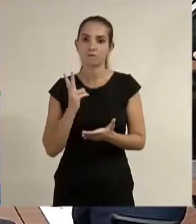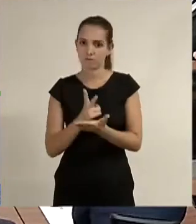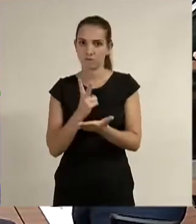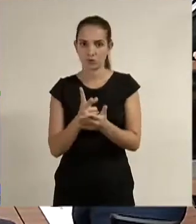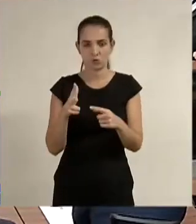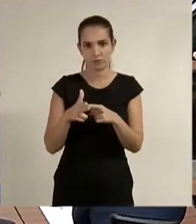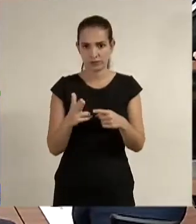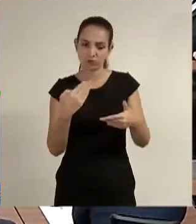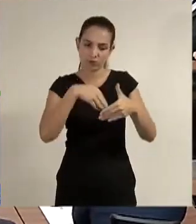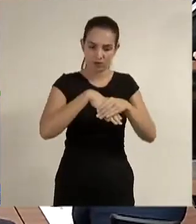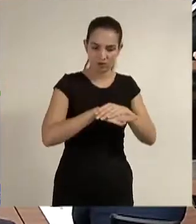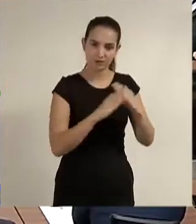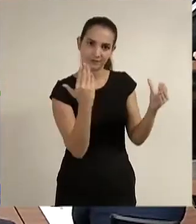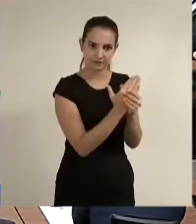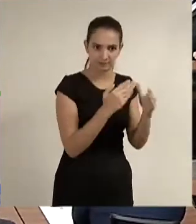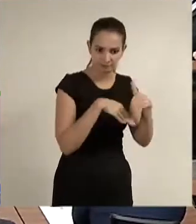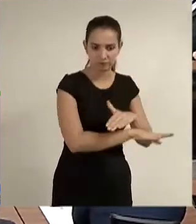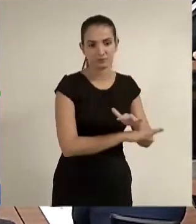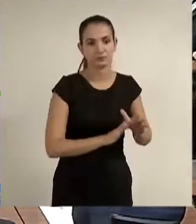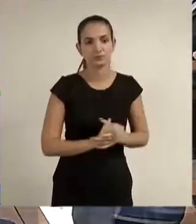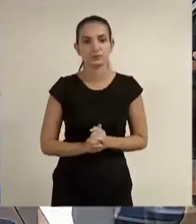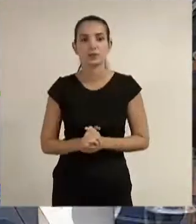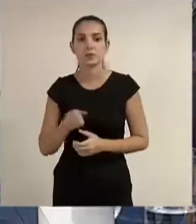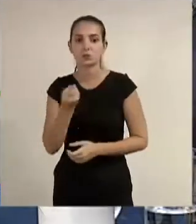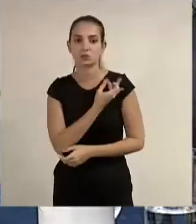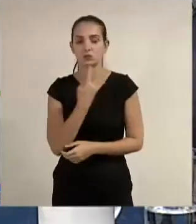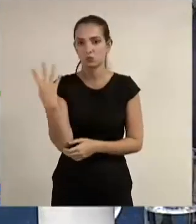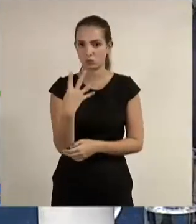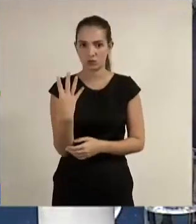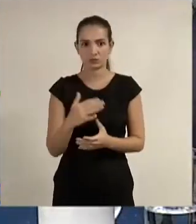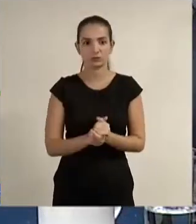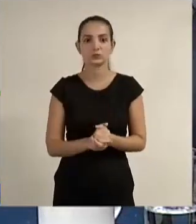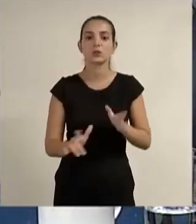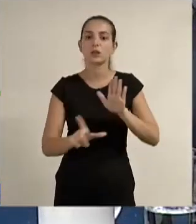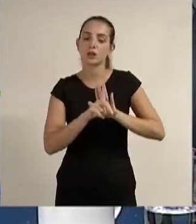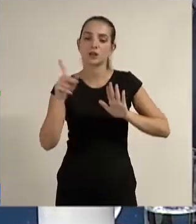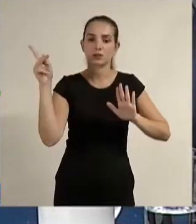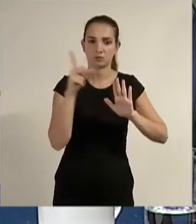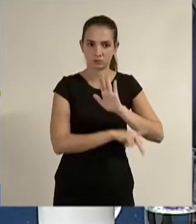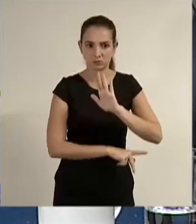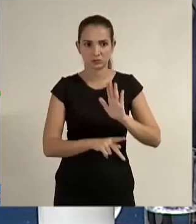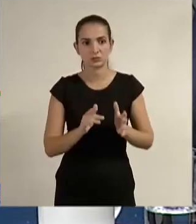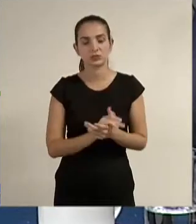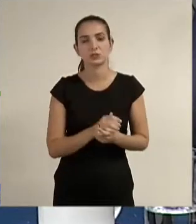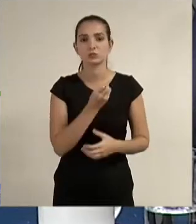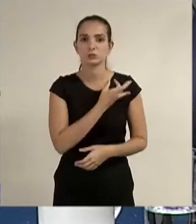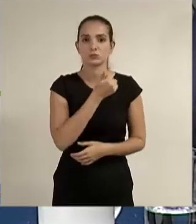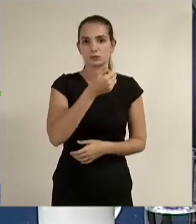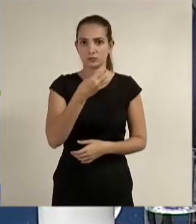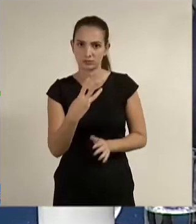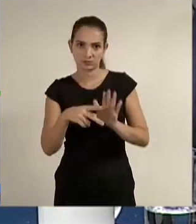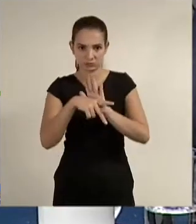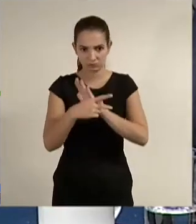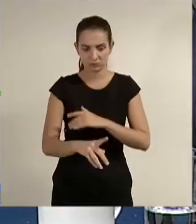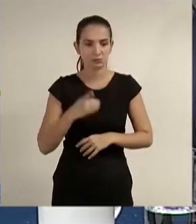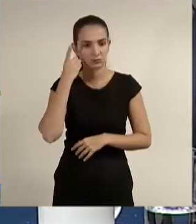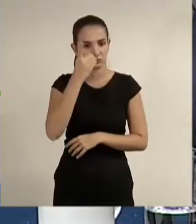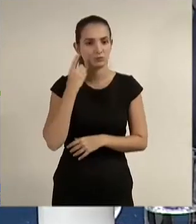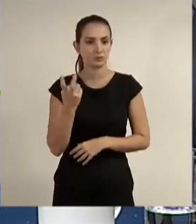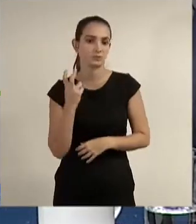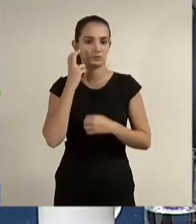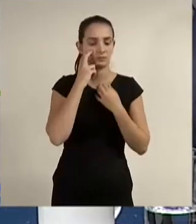Item 4. Em primeira discussão e votação nominal, projeto 213/18, de autoria do ilustre deputado